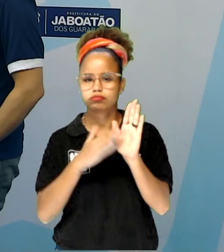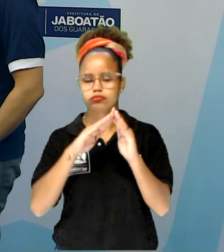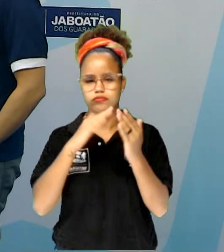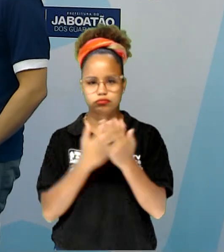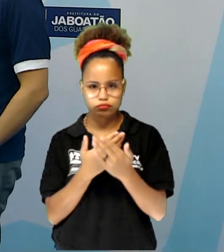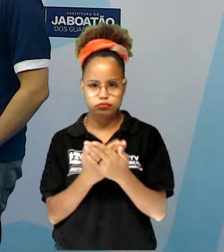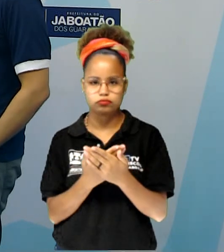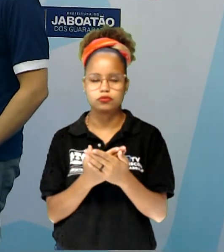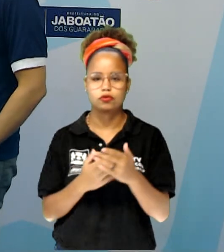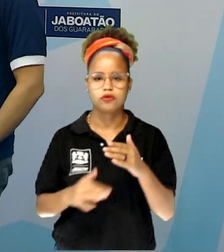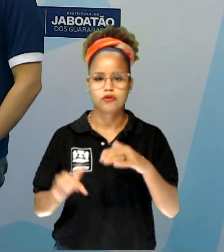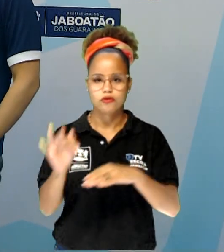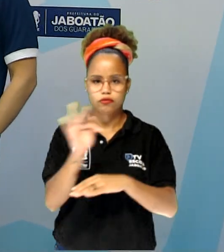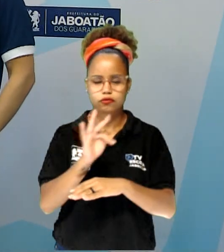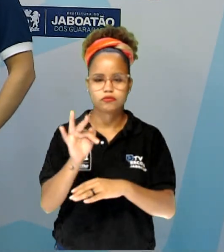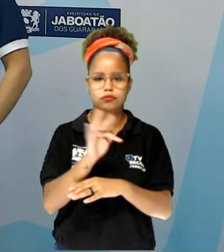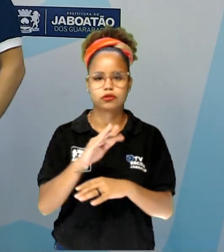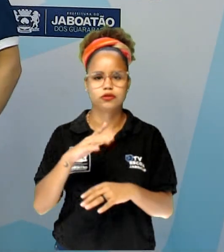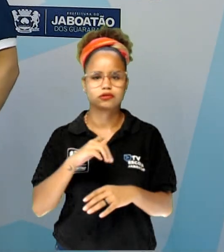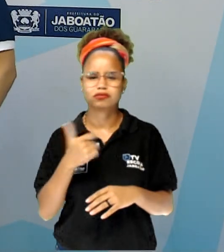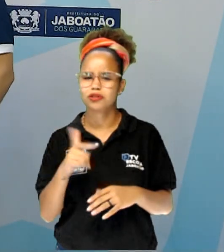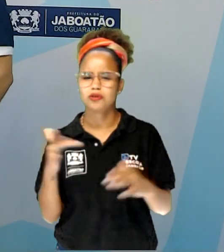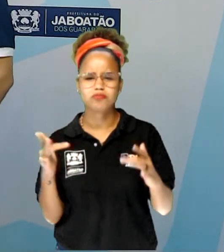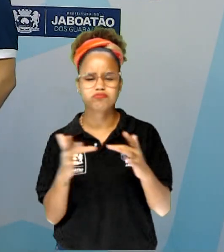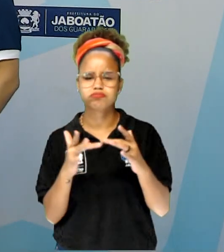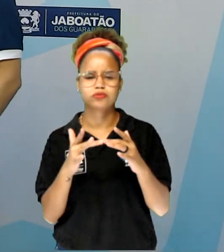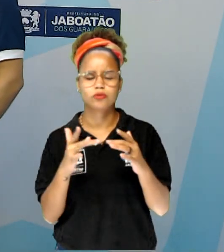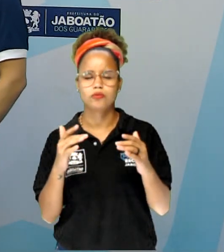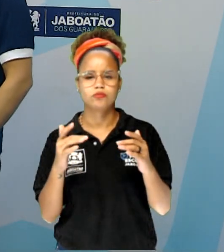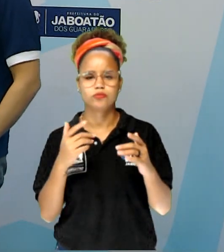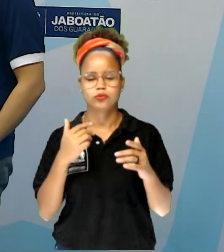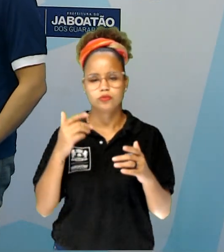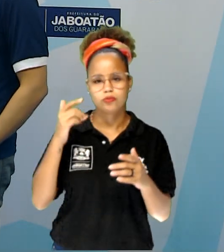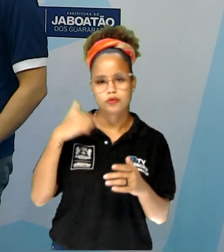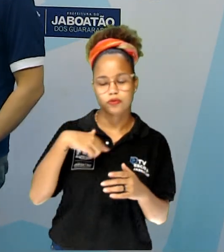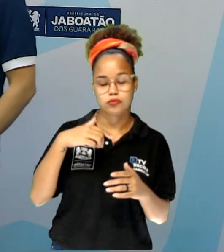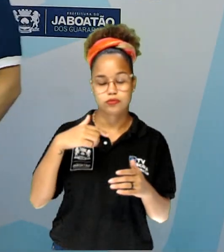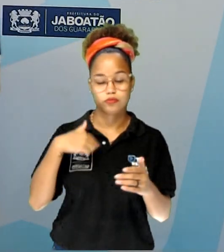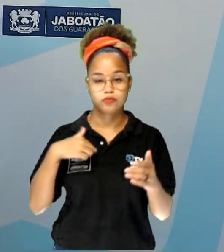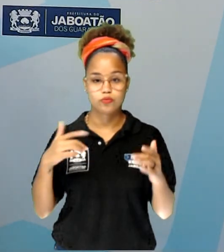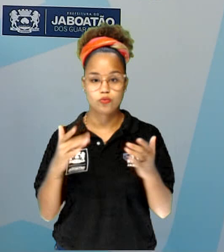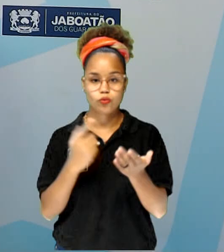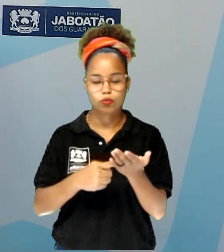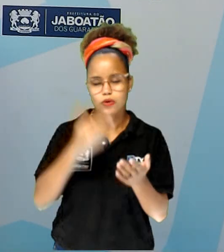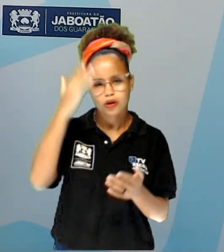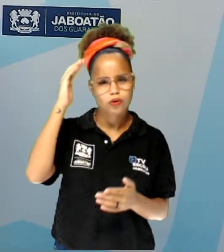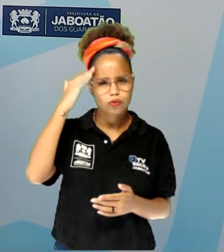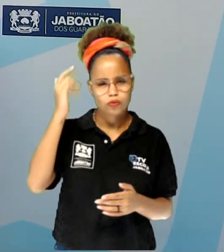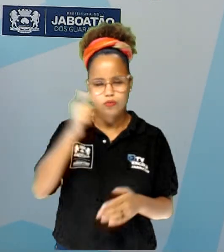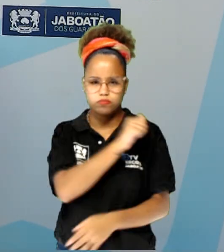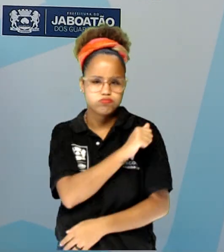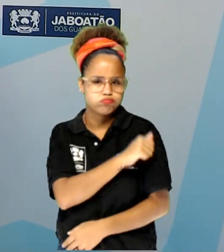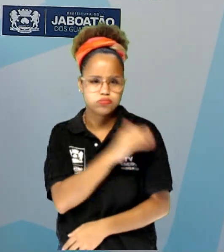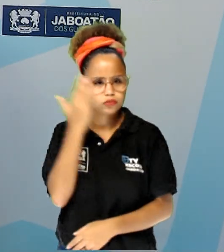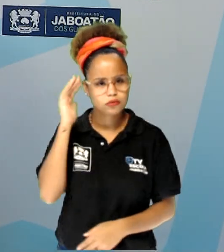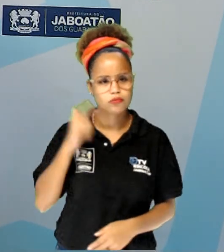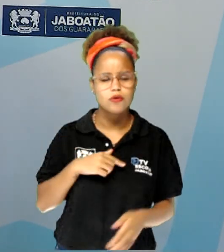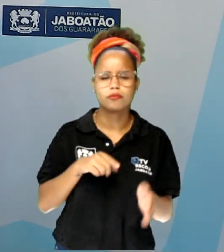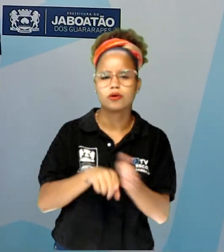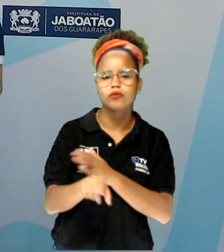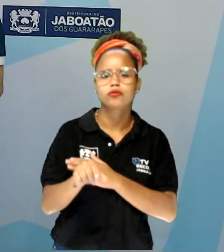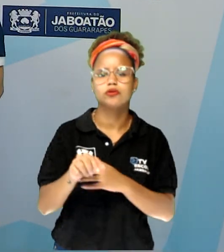formal que acabam por ficar sem sentido para o aluno. De fato, olha só, eles vão perguntando na escola formal,